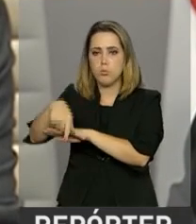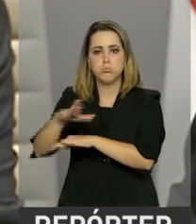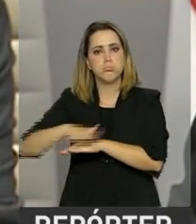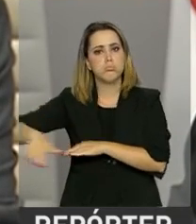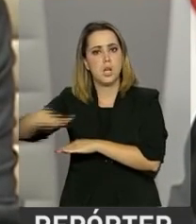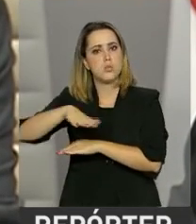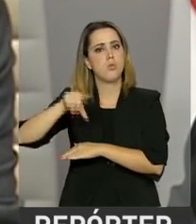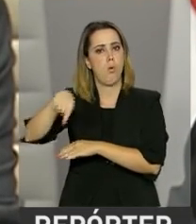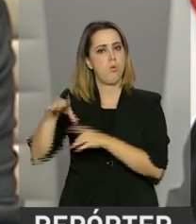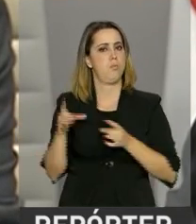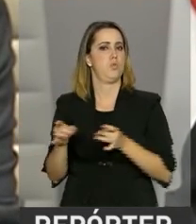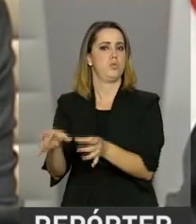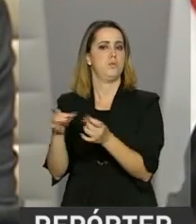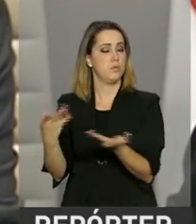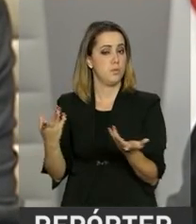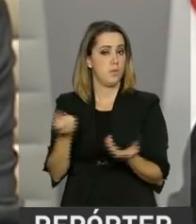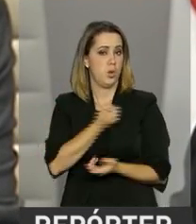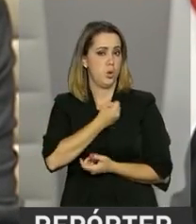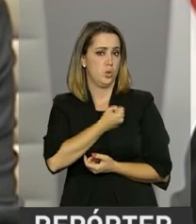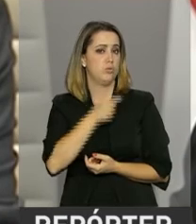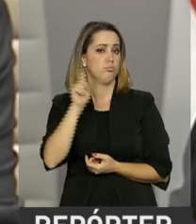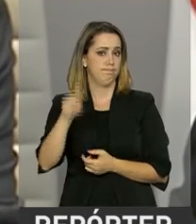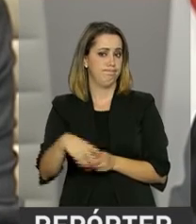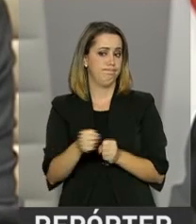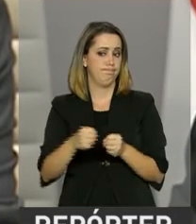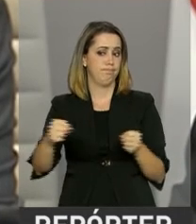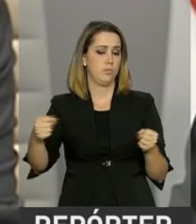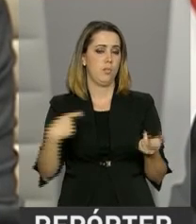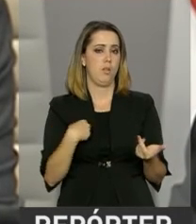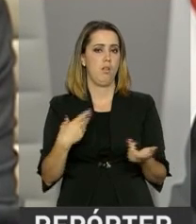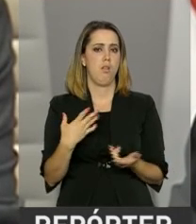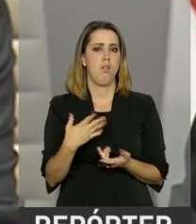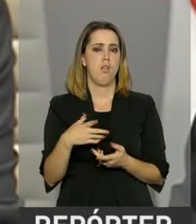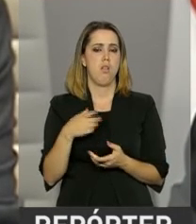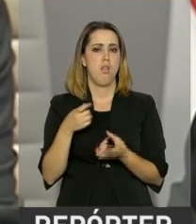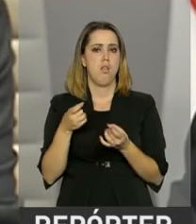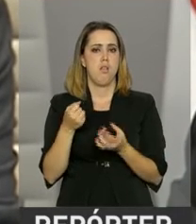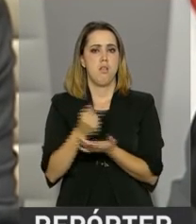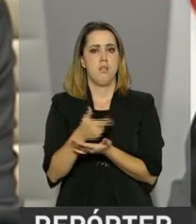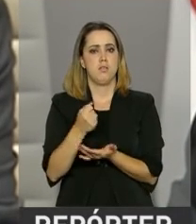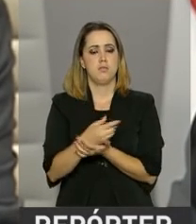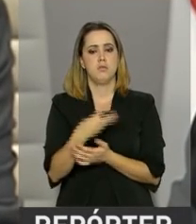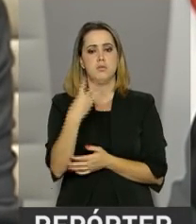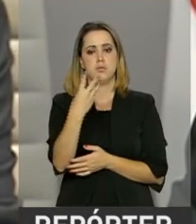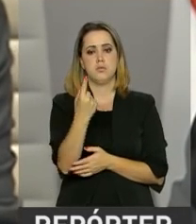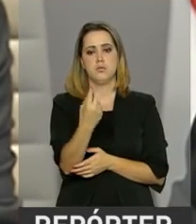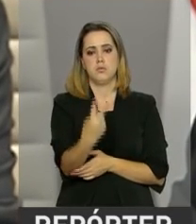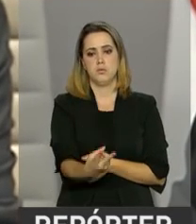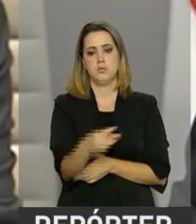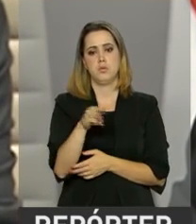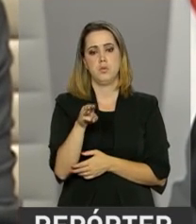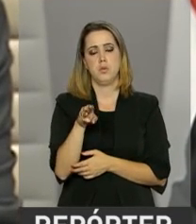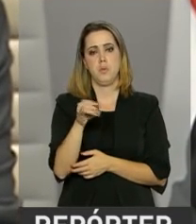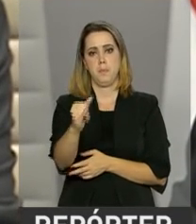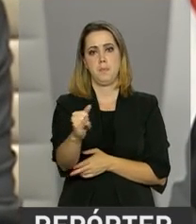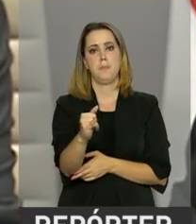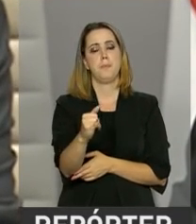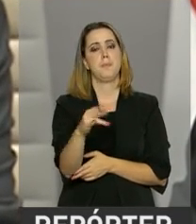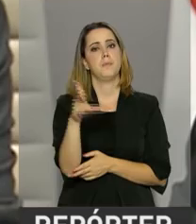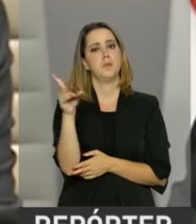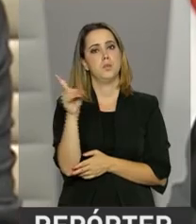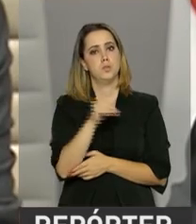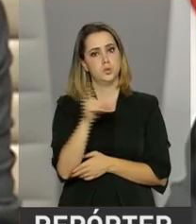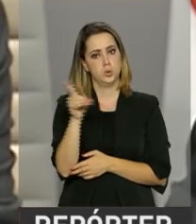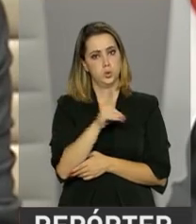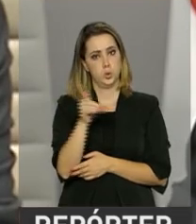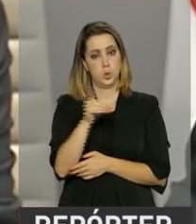mercado. As informações ou os números deles são grandes, eles importam 32 bilhões de dólares de comida por ano dos Estados